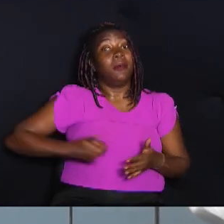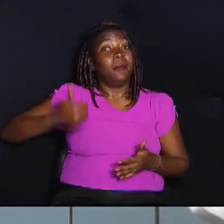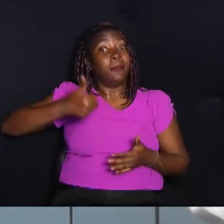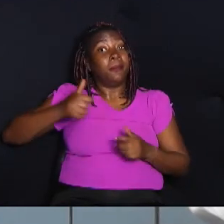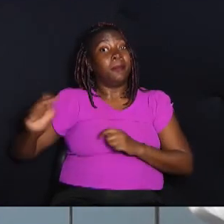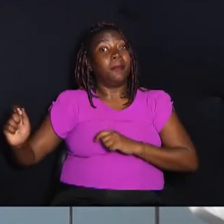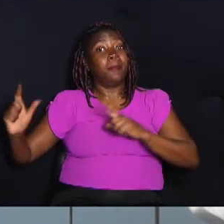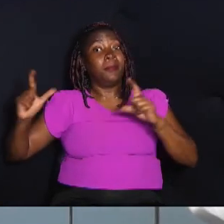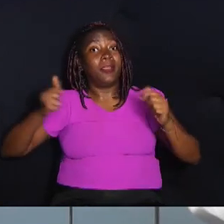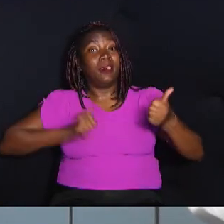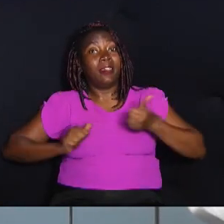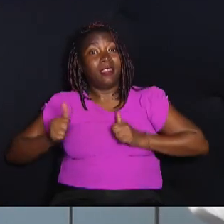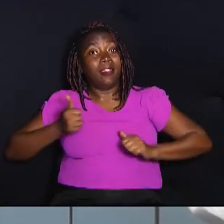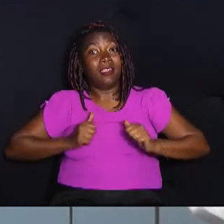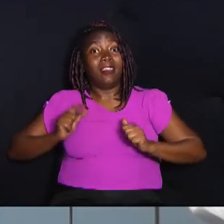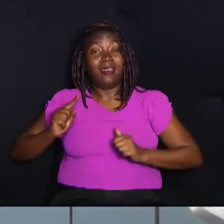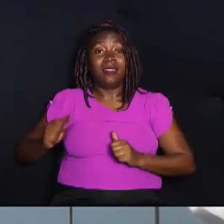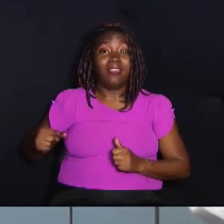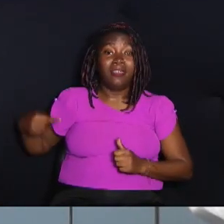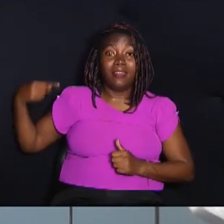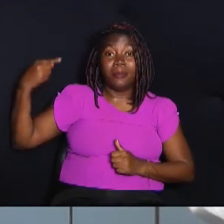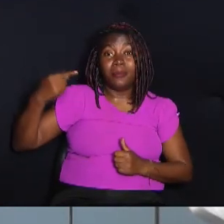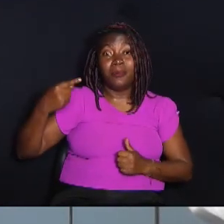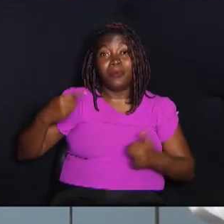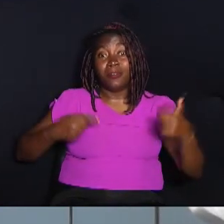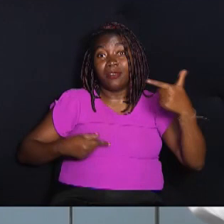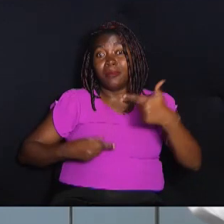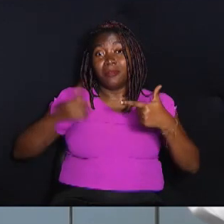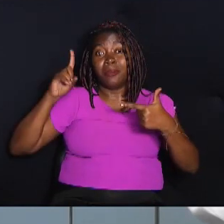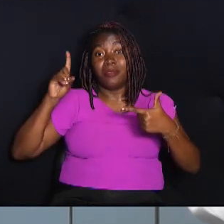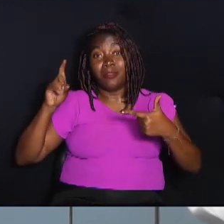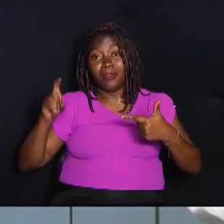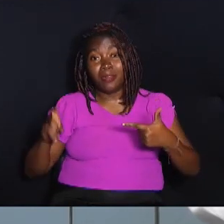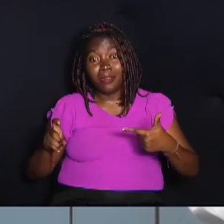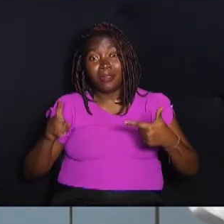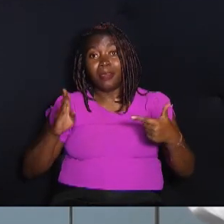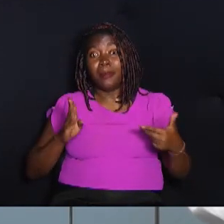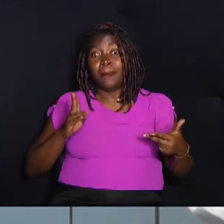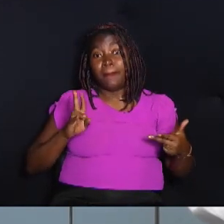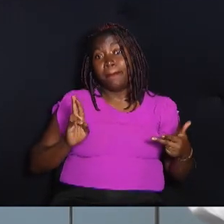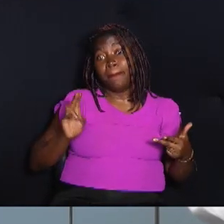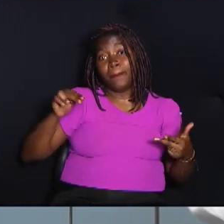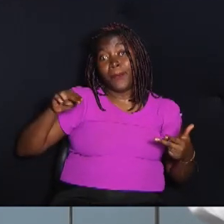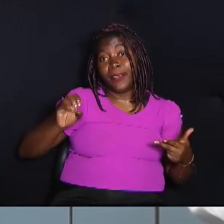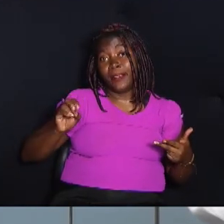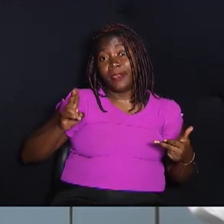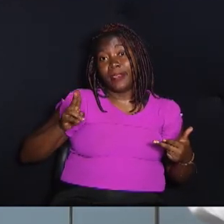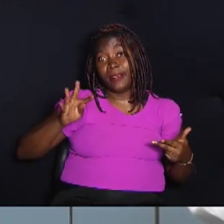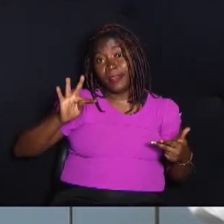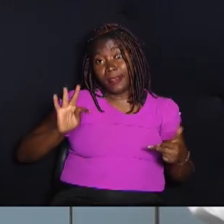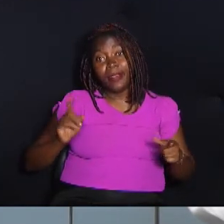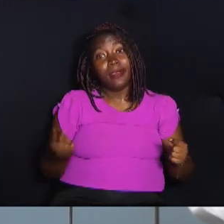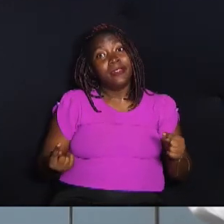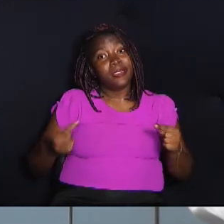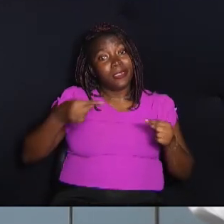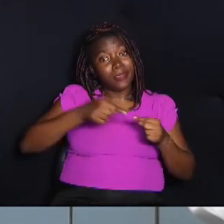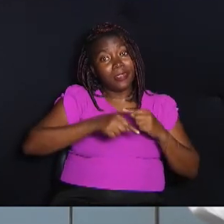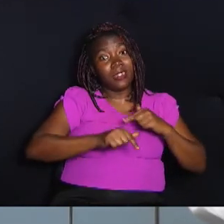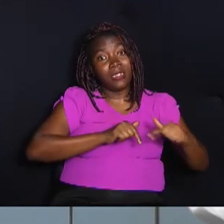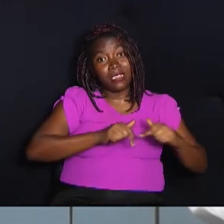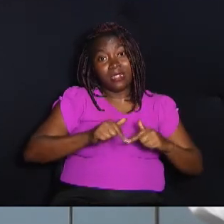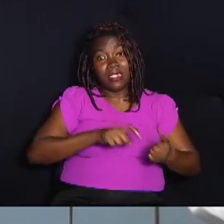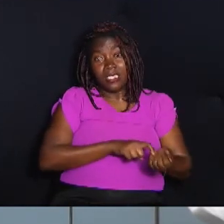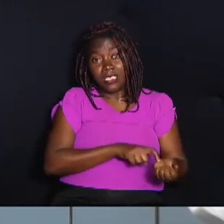ansiedade, depois um quadro de depressão, burnout, né, que está relacionado ao trabalho, o